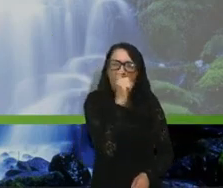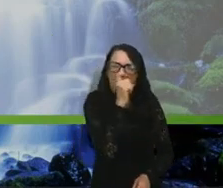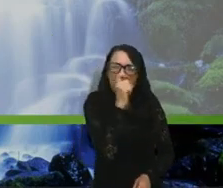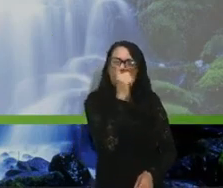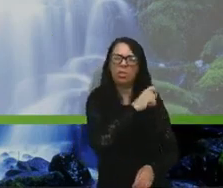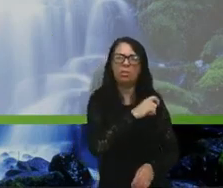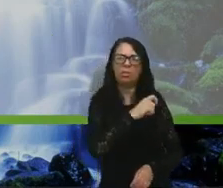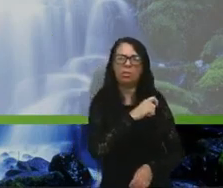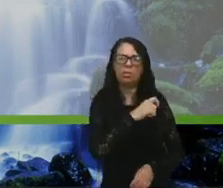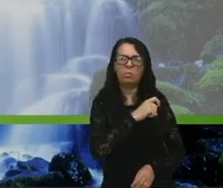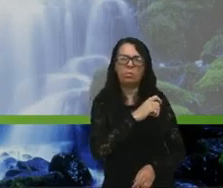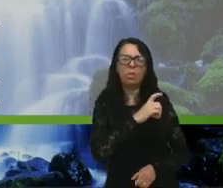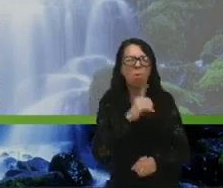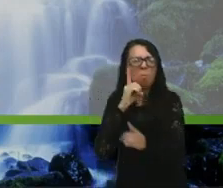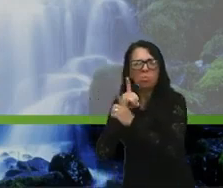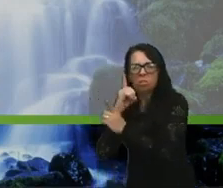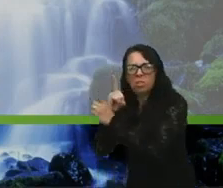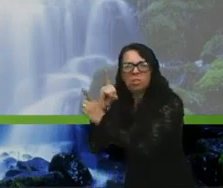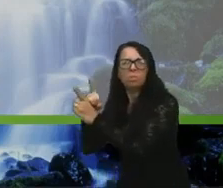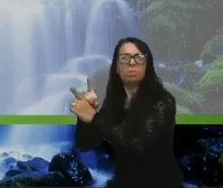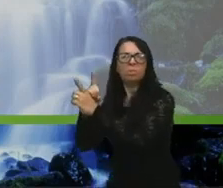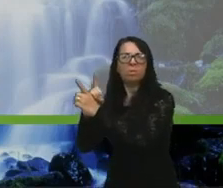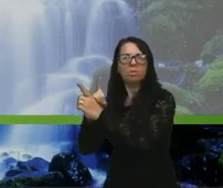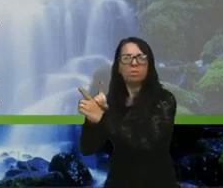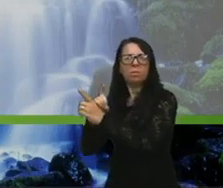Mentiram para o Espírito Santo.